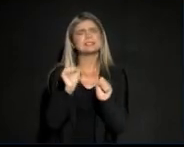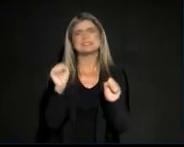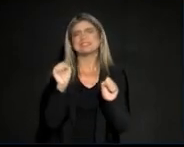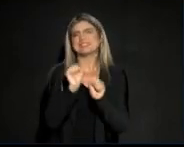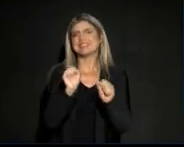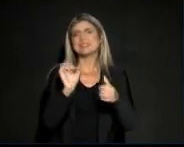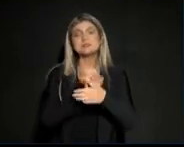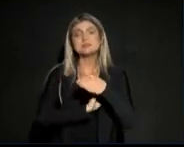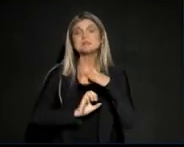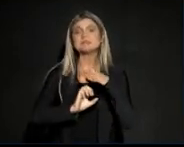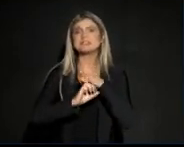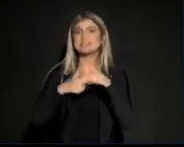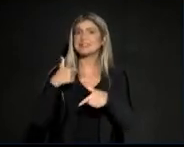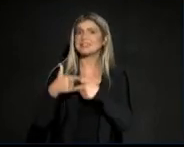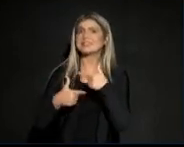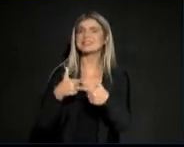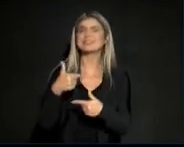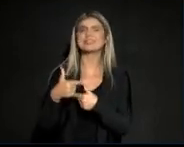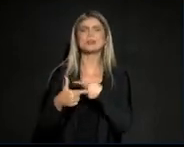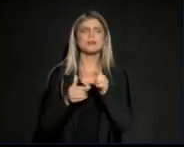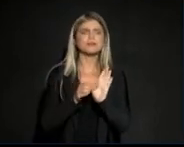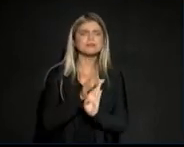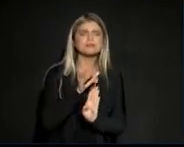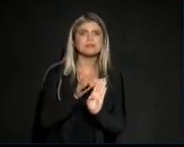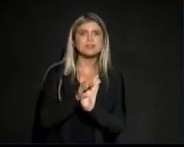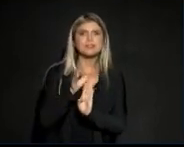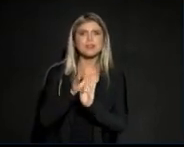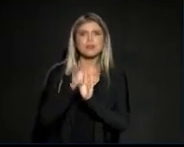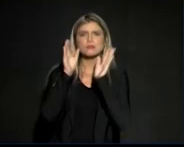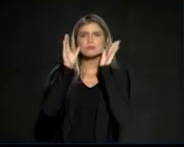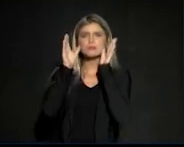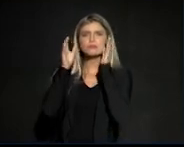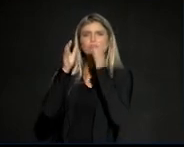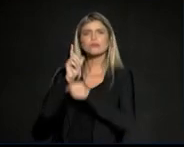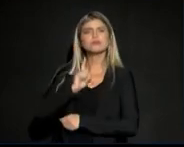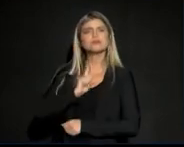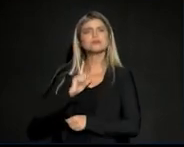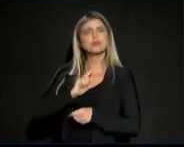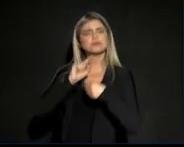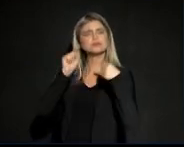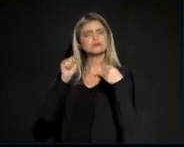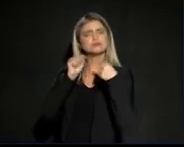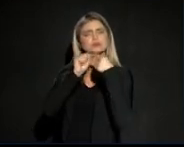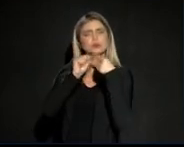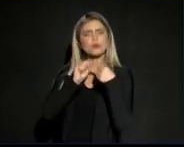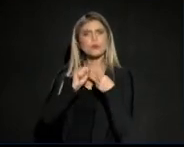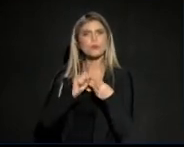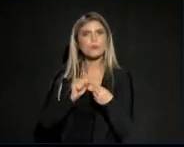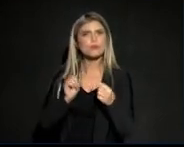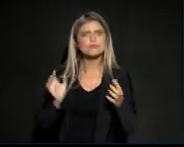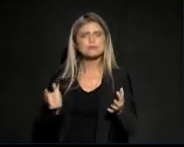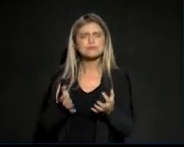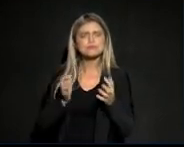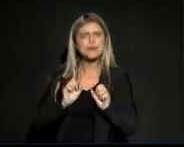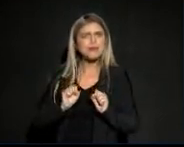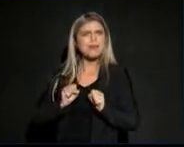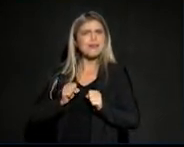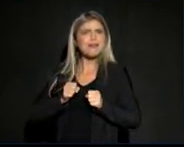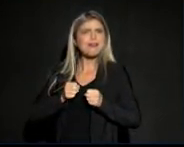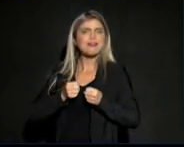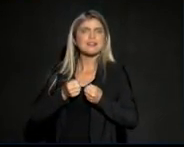e que trabalham se bem orientadas no foco Elas têm muito propósito e muito engajamento